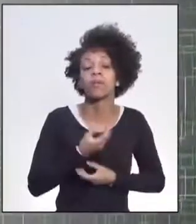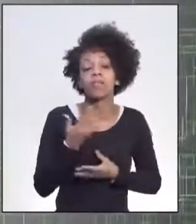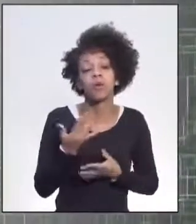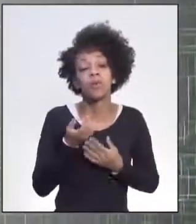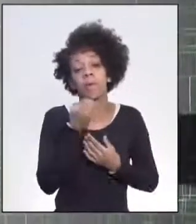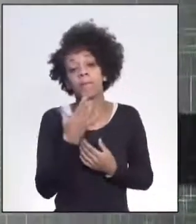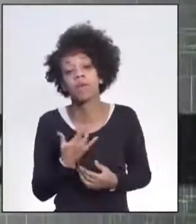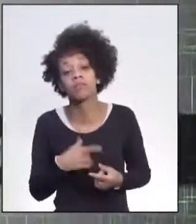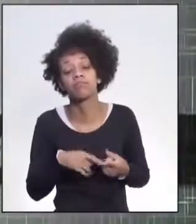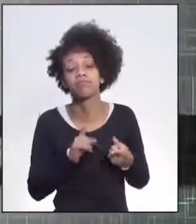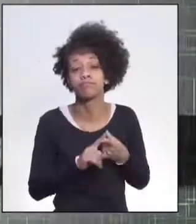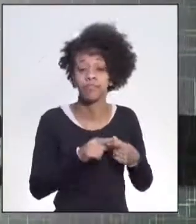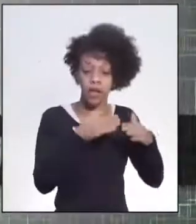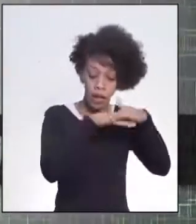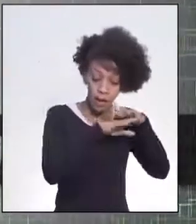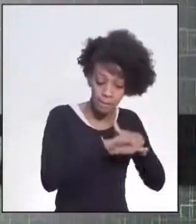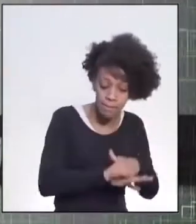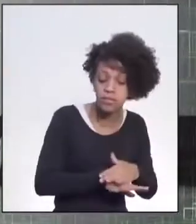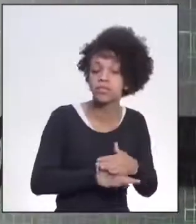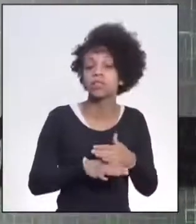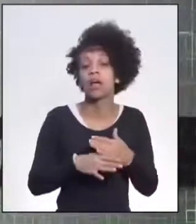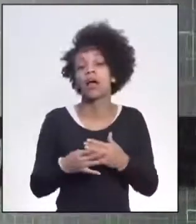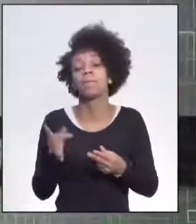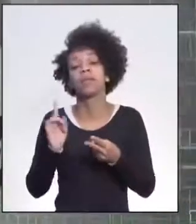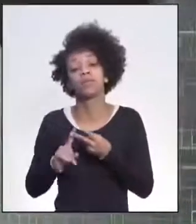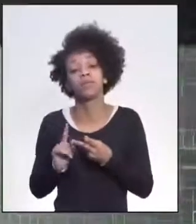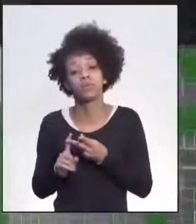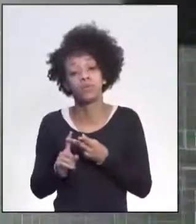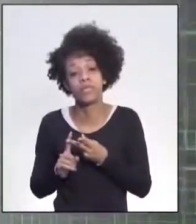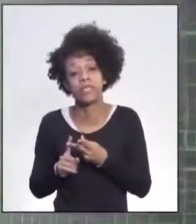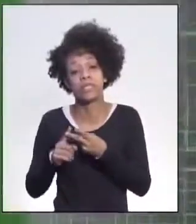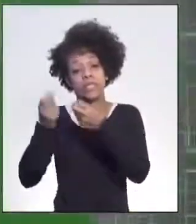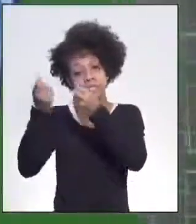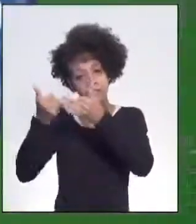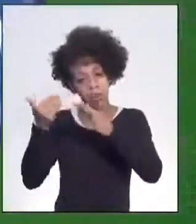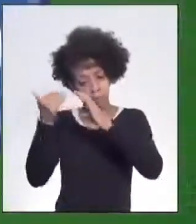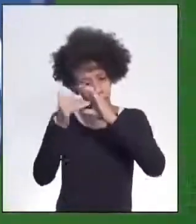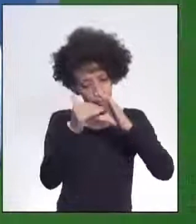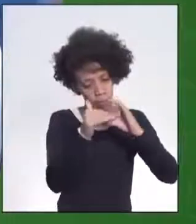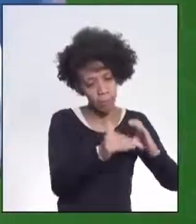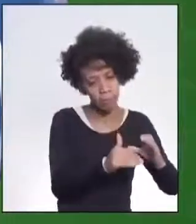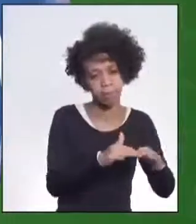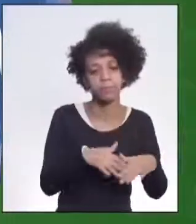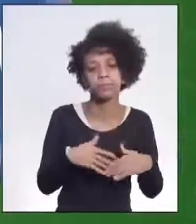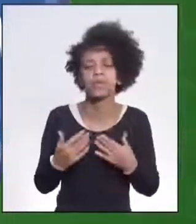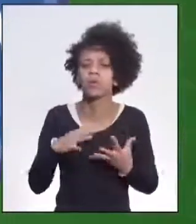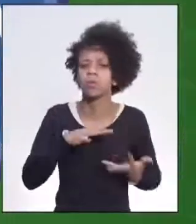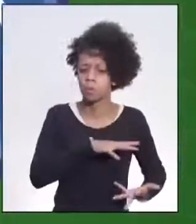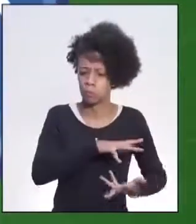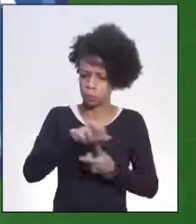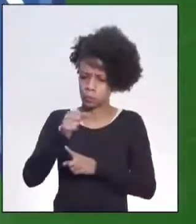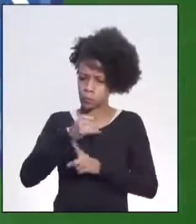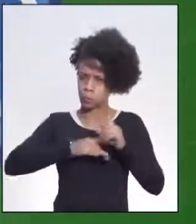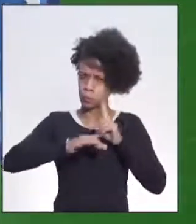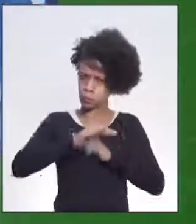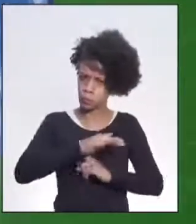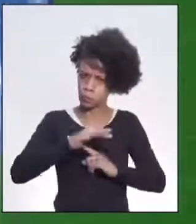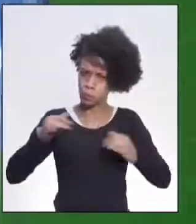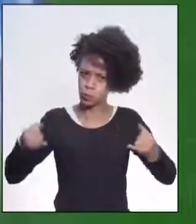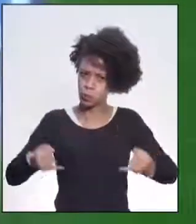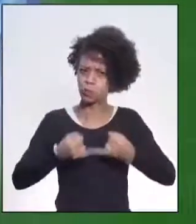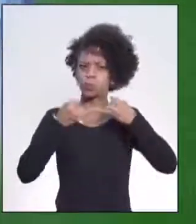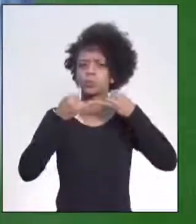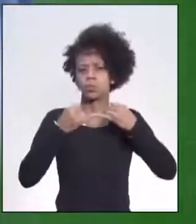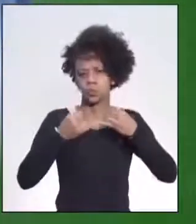bem como propiciar métodos eficazes de armazenamento e disseminação da informação. Em uma sociedade mundial interconectada